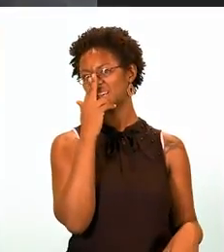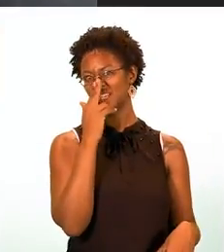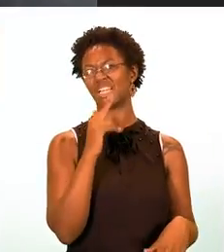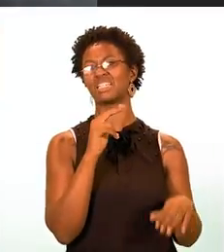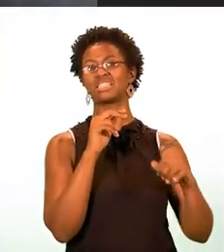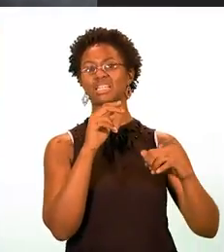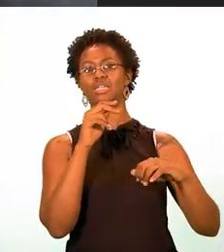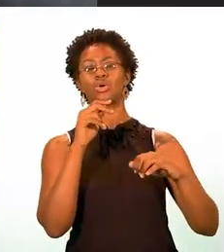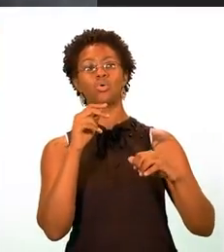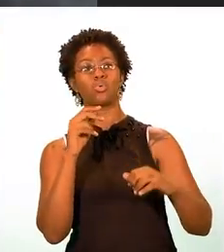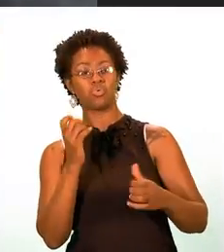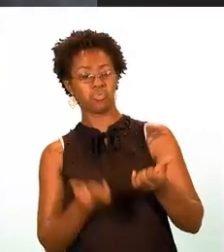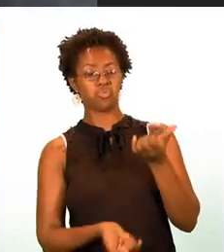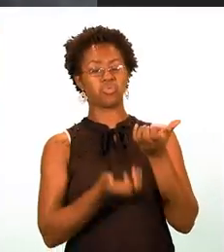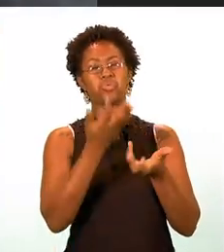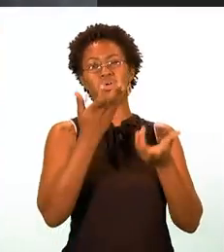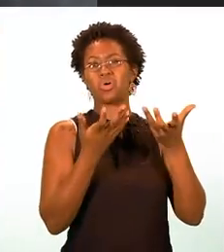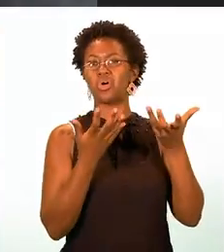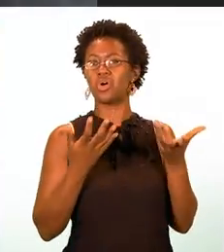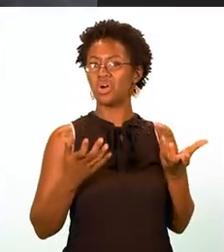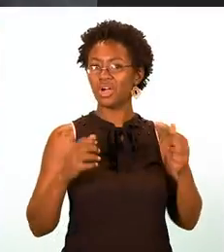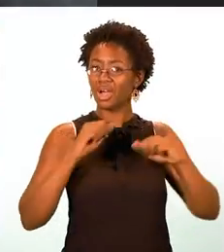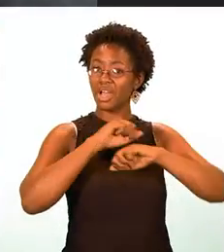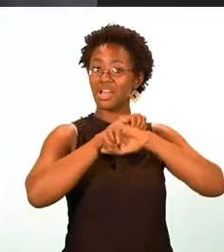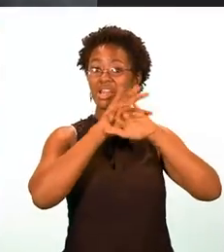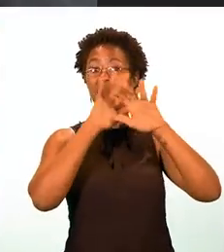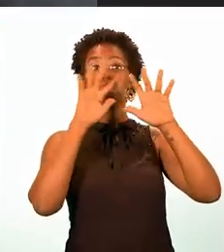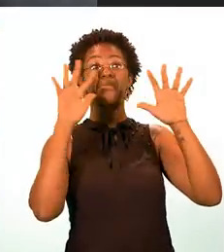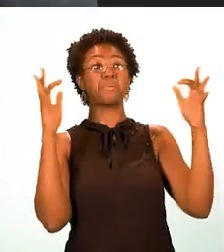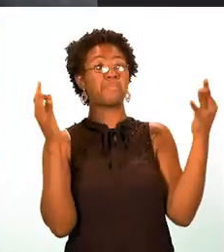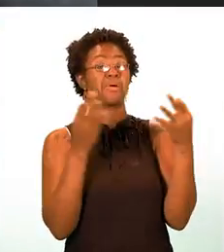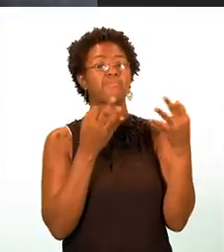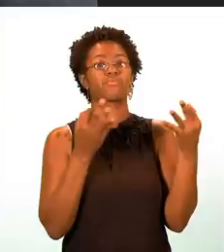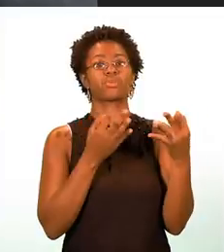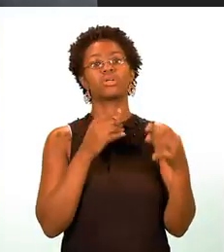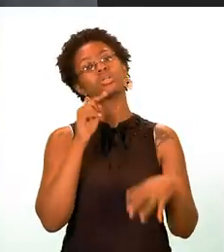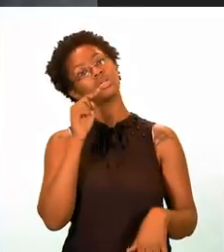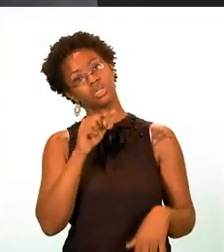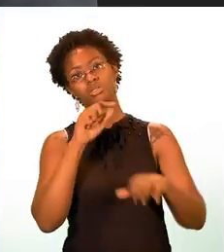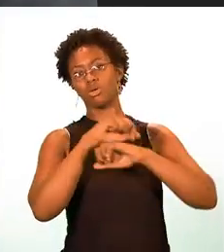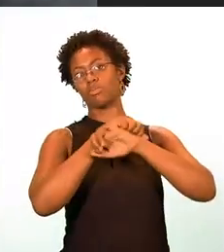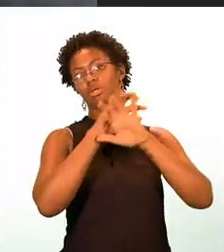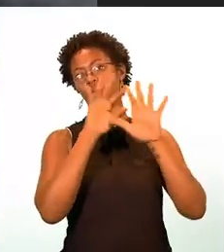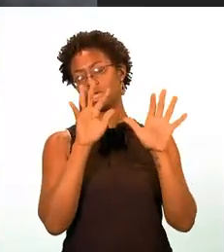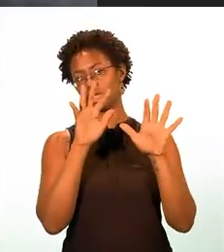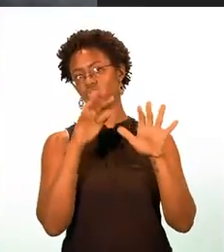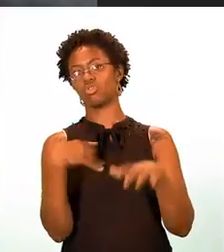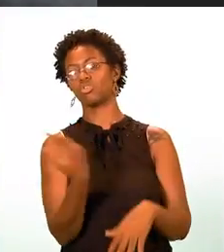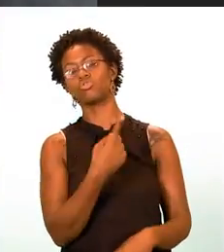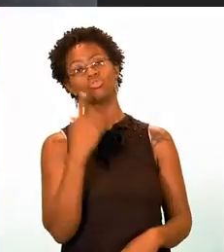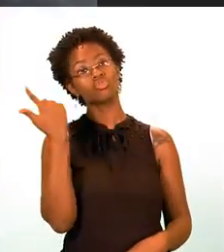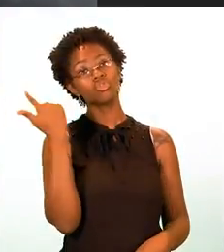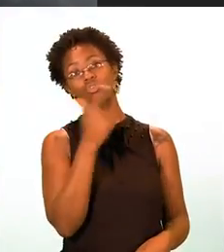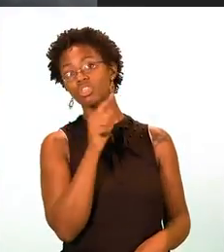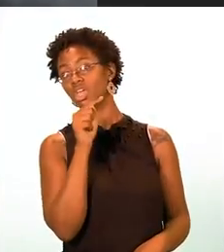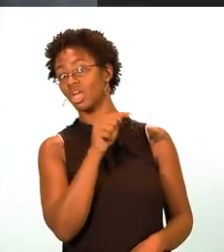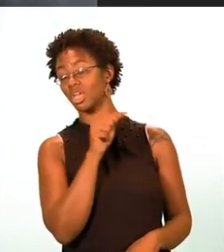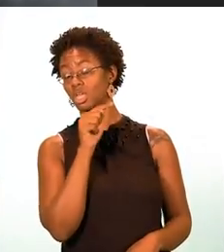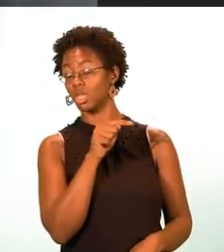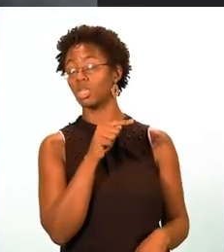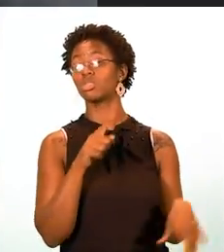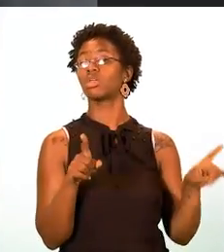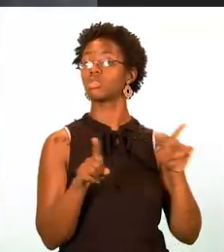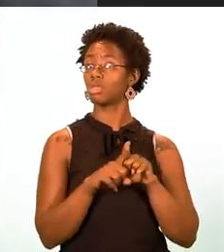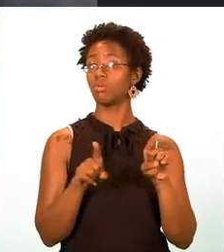dá aquela chama, aquele fogo, aquele brilho intenso. Isso é o brilhante. E a gente consegue